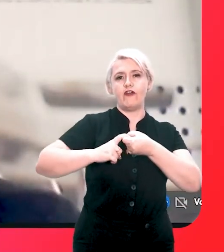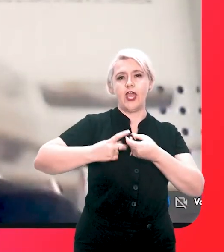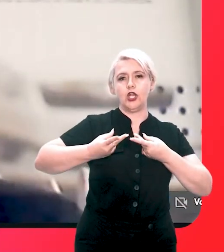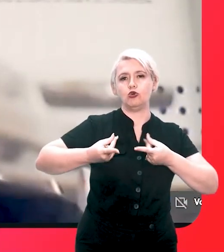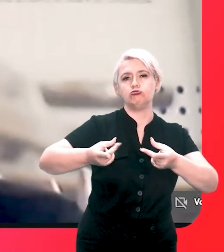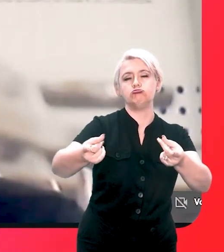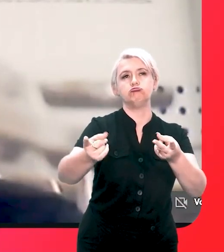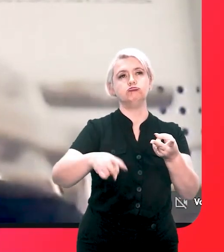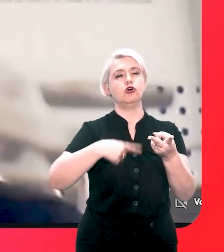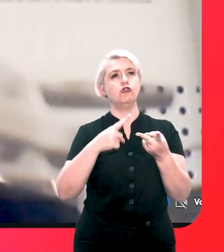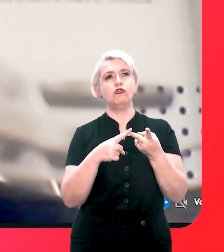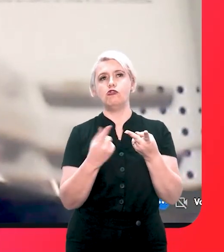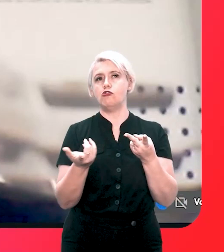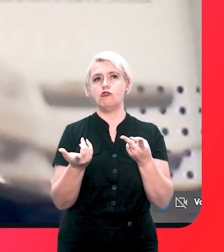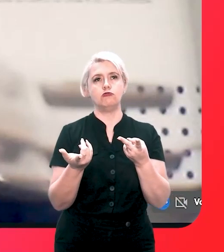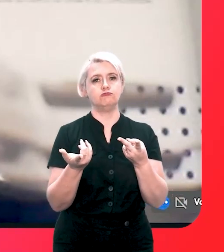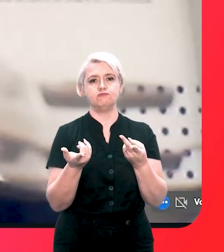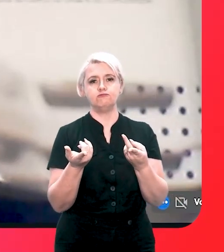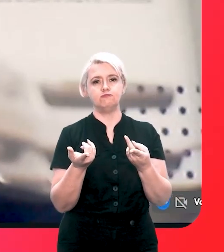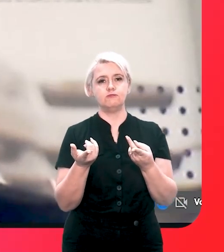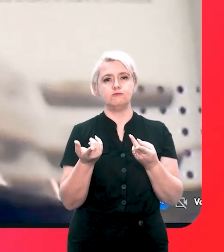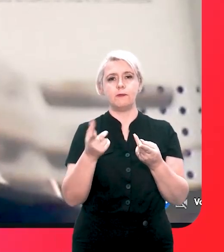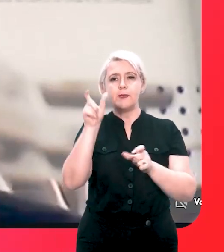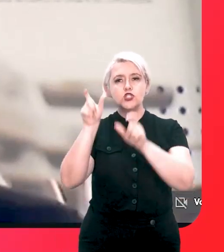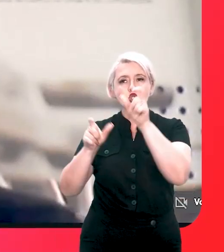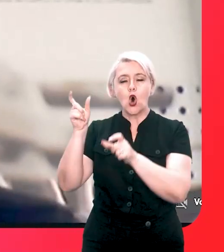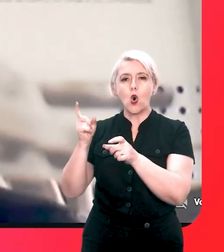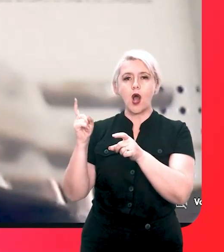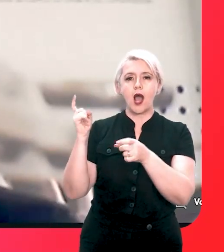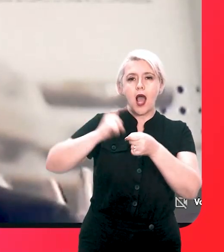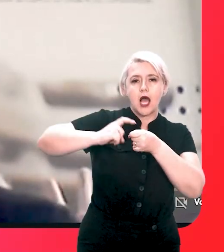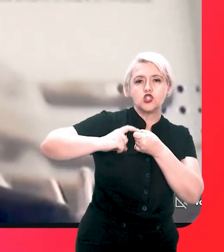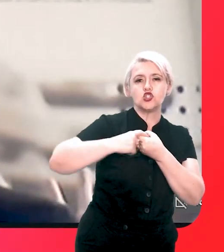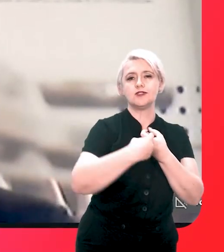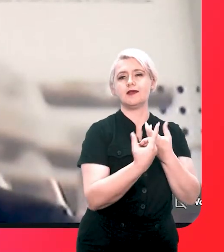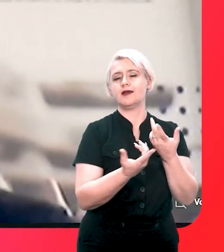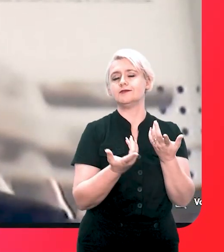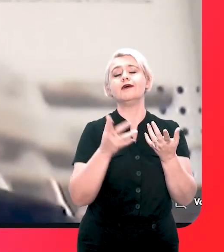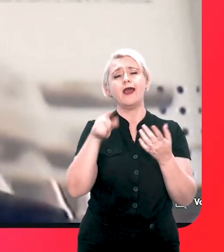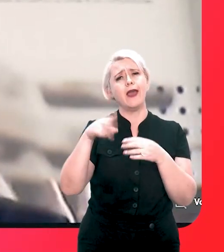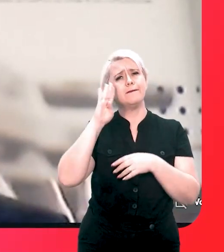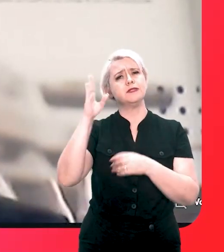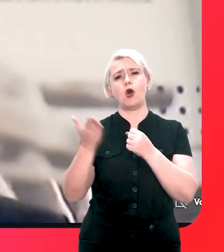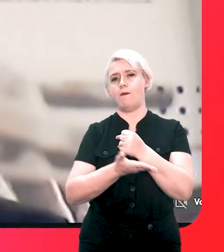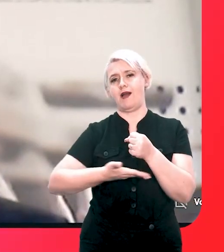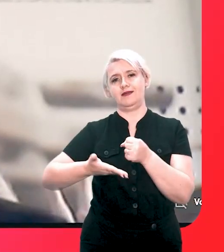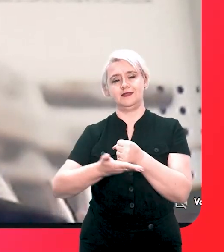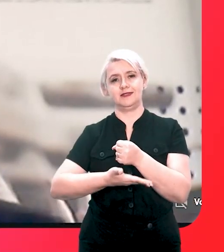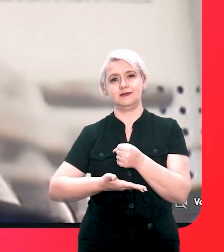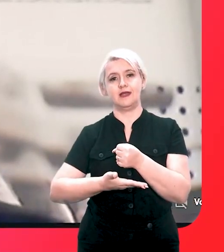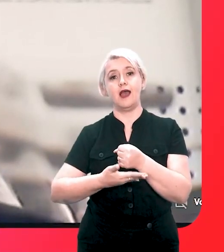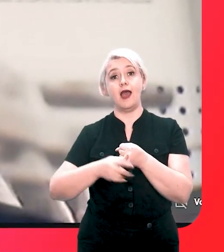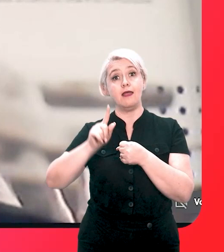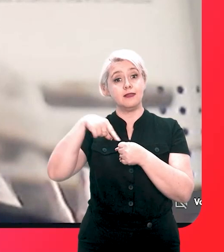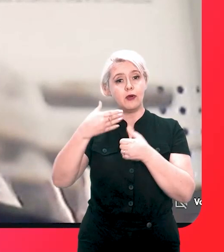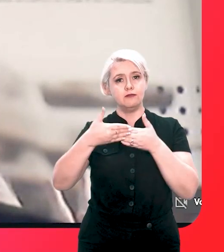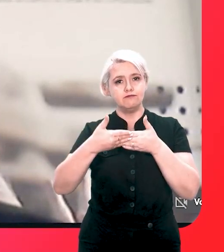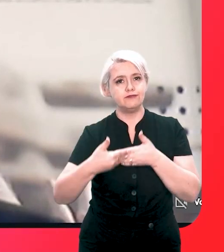de alguma coisa assim, de associados, mas essa é a base, essa é a base. A partir daí, você